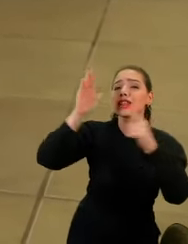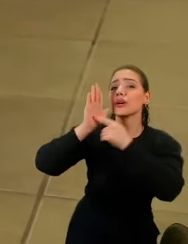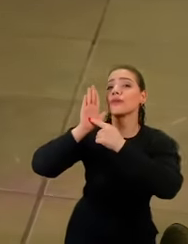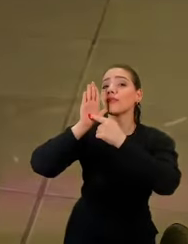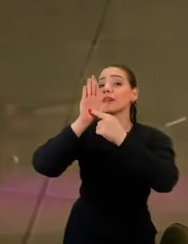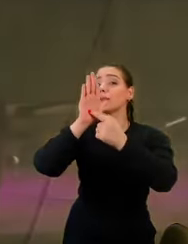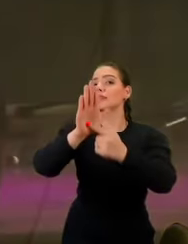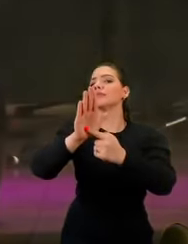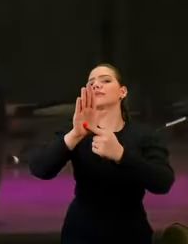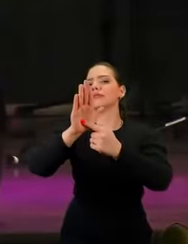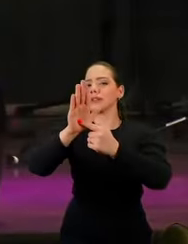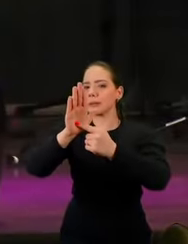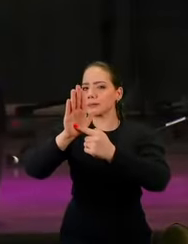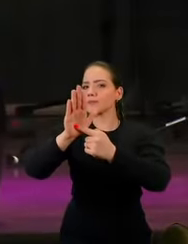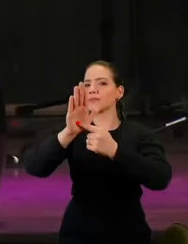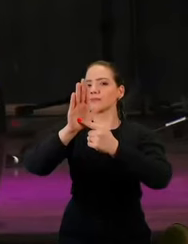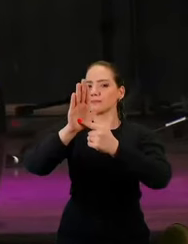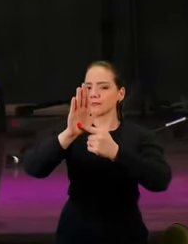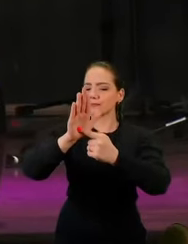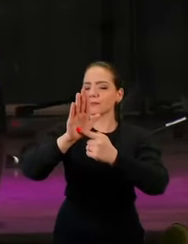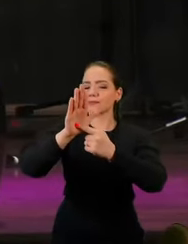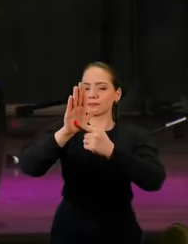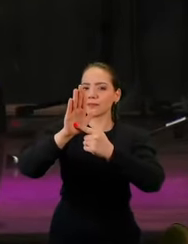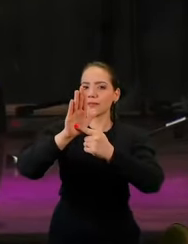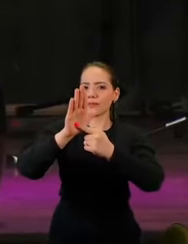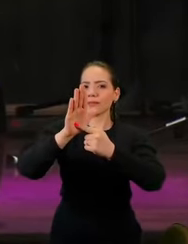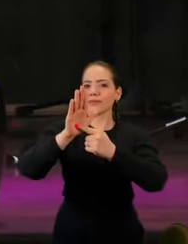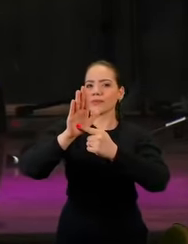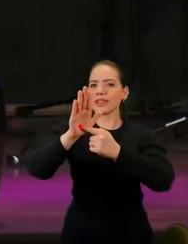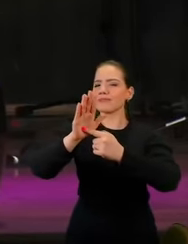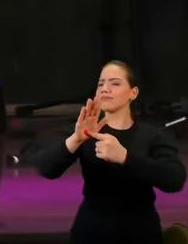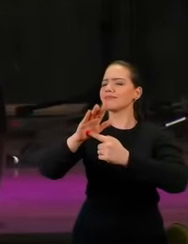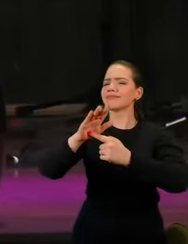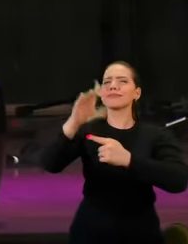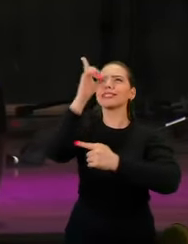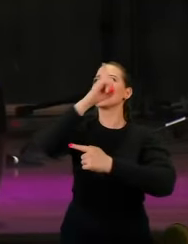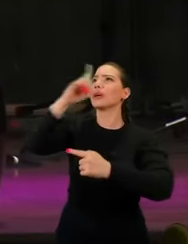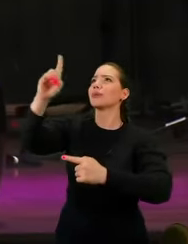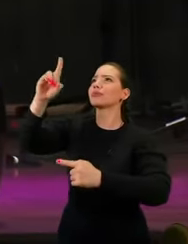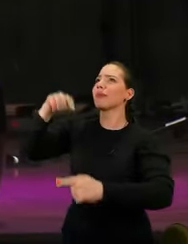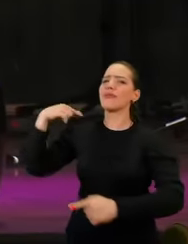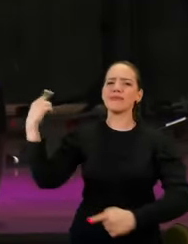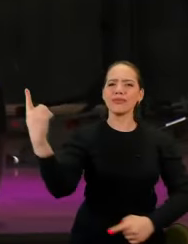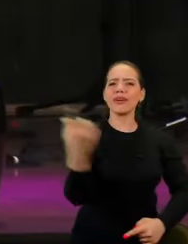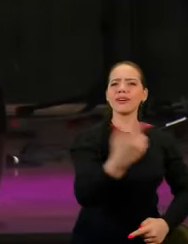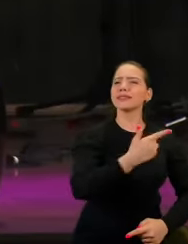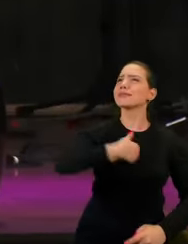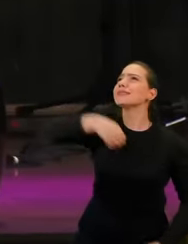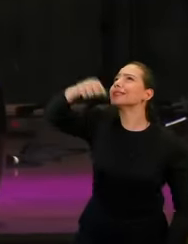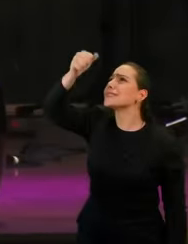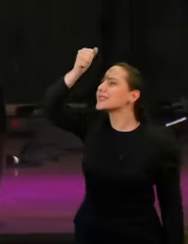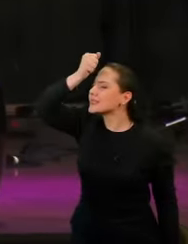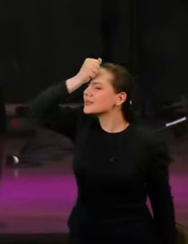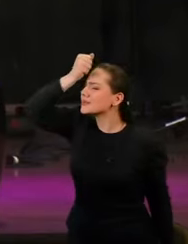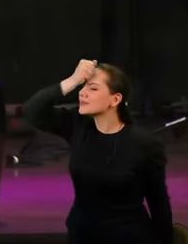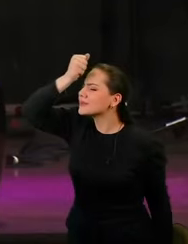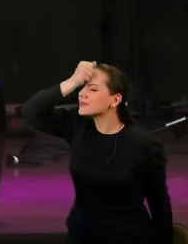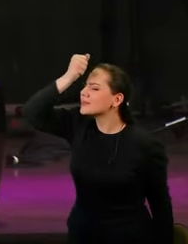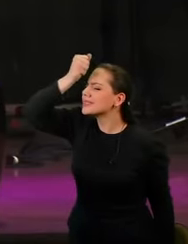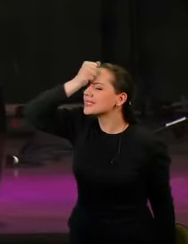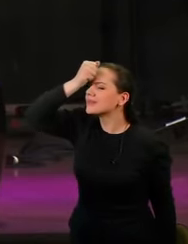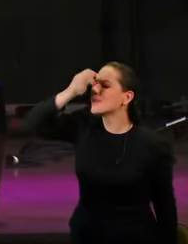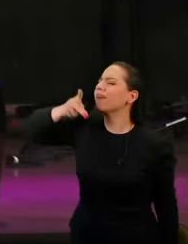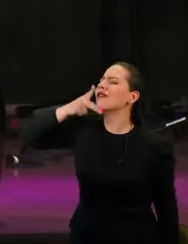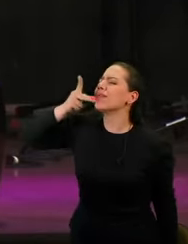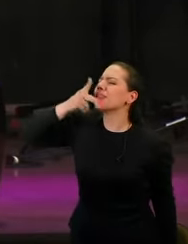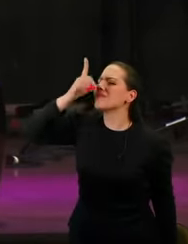pontualmente. Oh Deus, nós nos arrependemos. Nós declaramos que só o